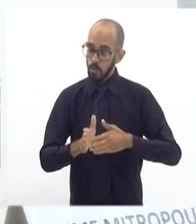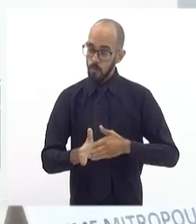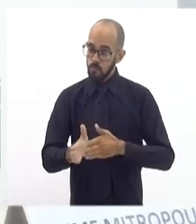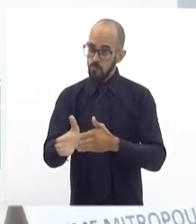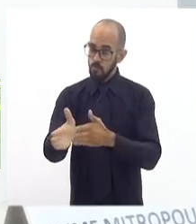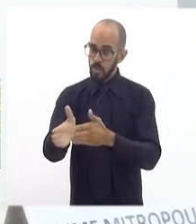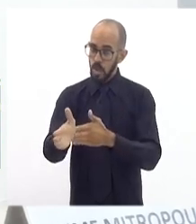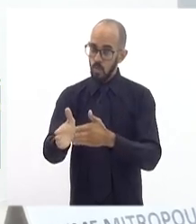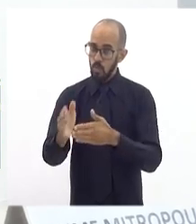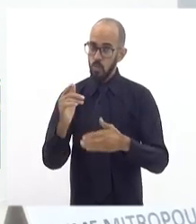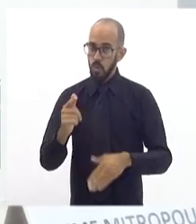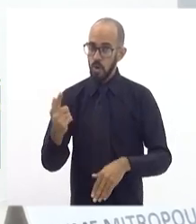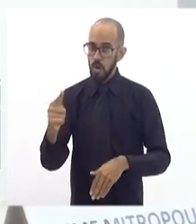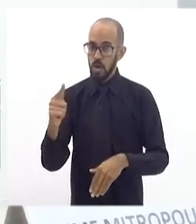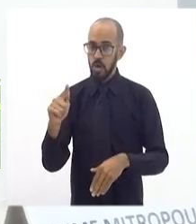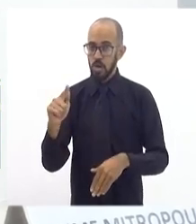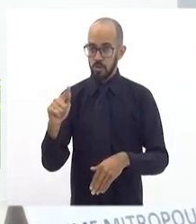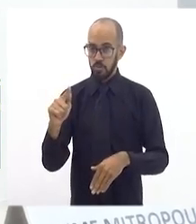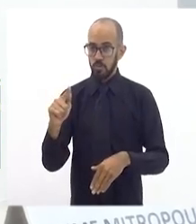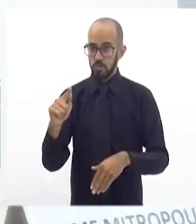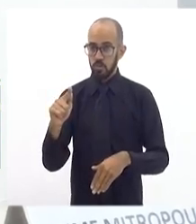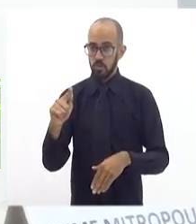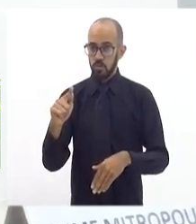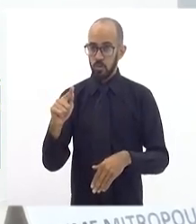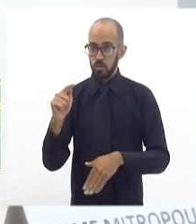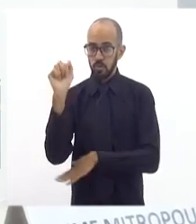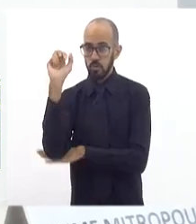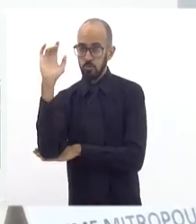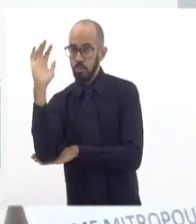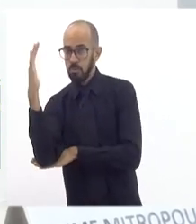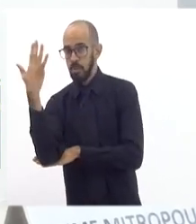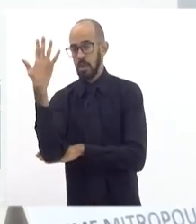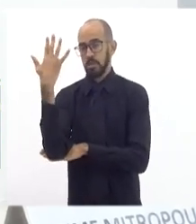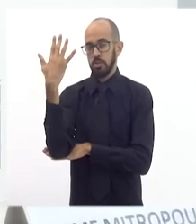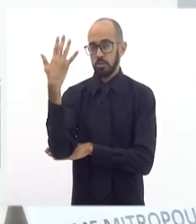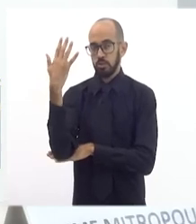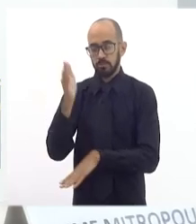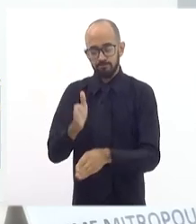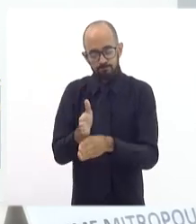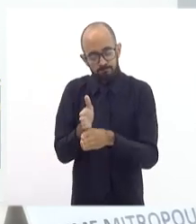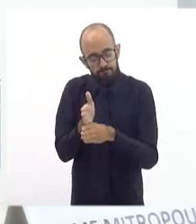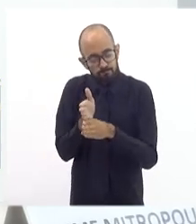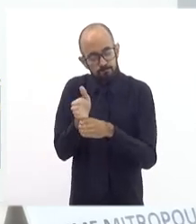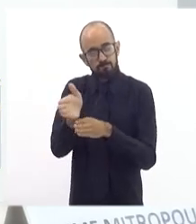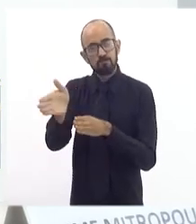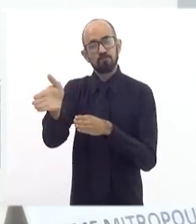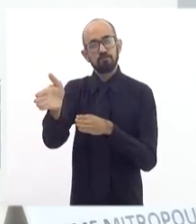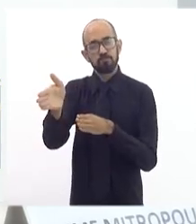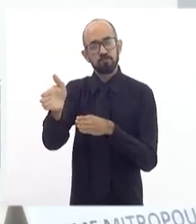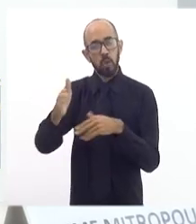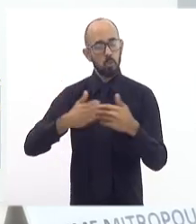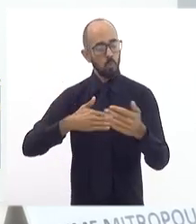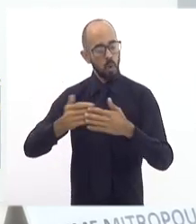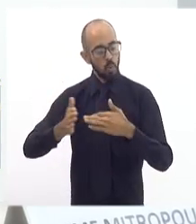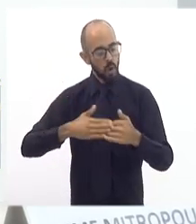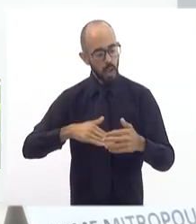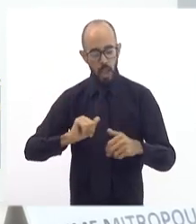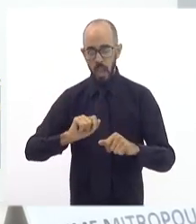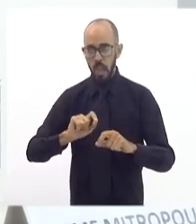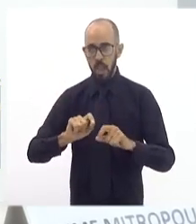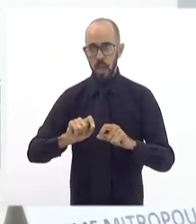garantidor do meio ambiente equilibrado e qualquer desenvolvimento